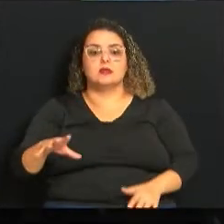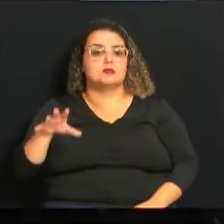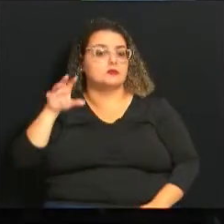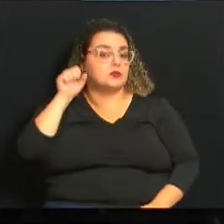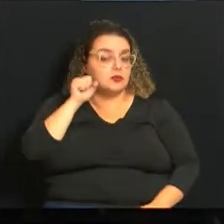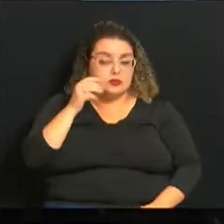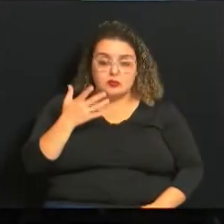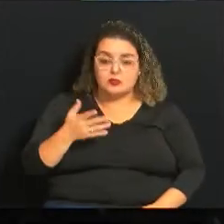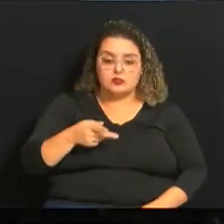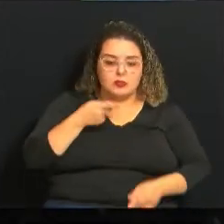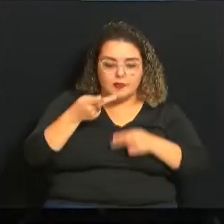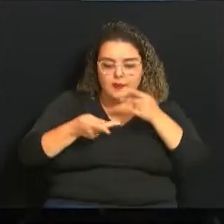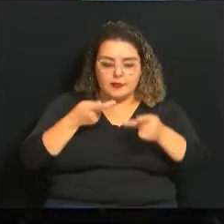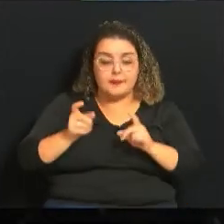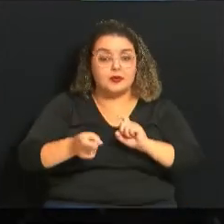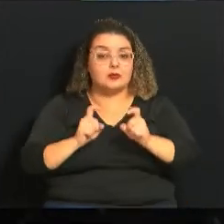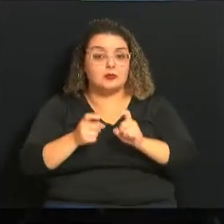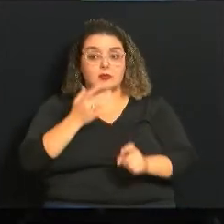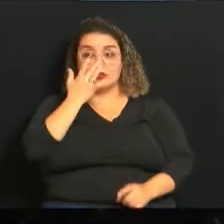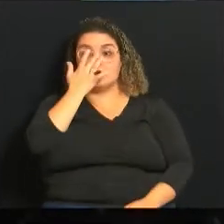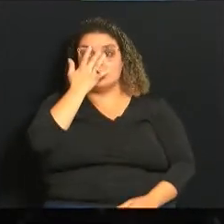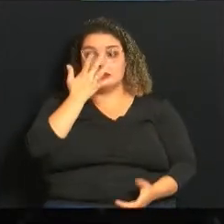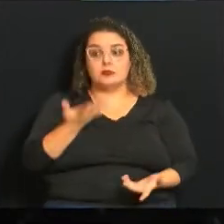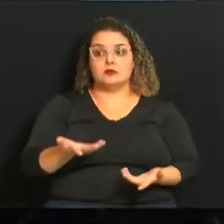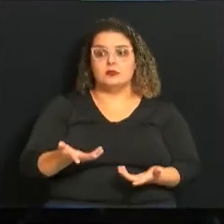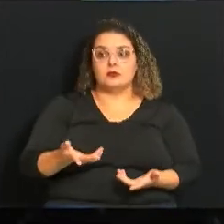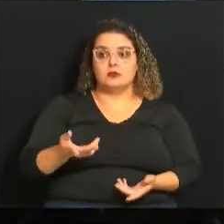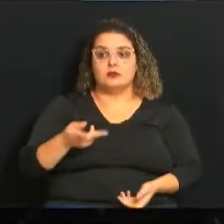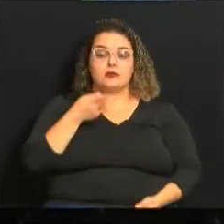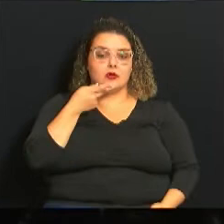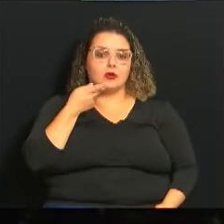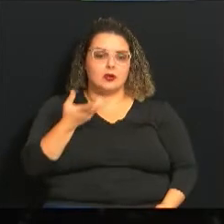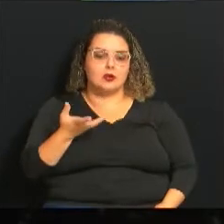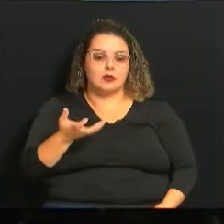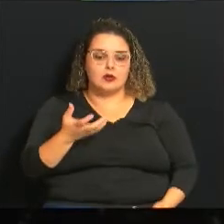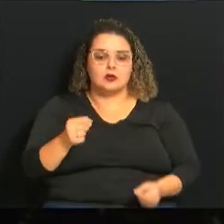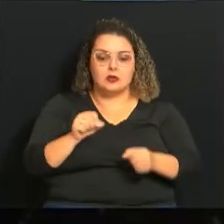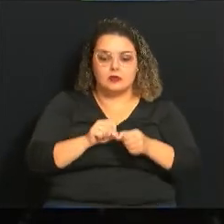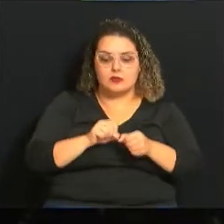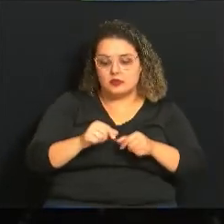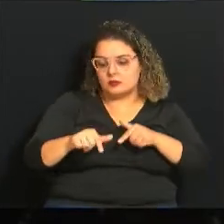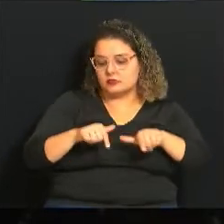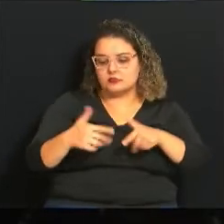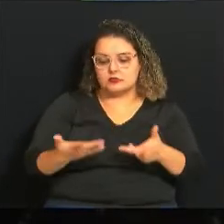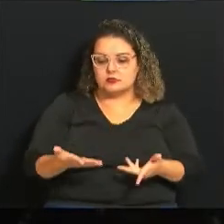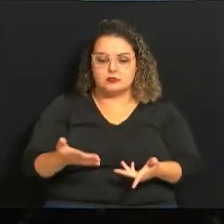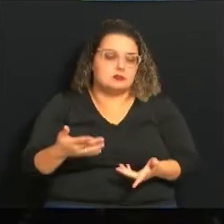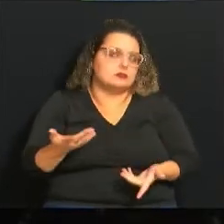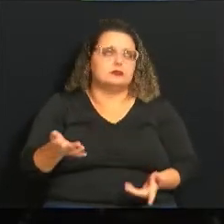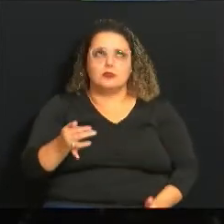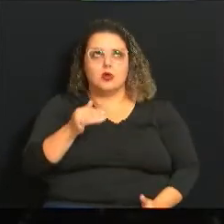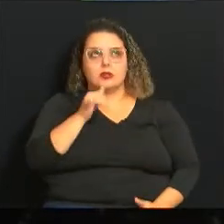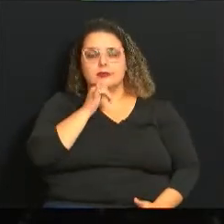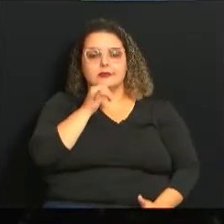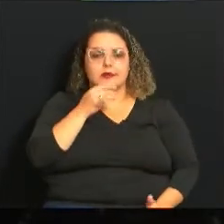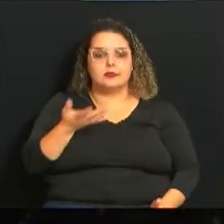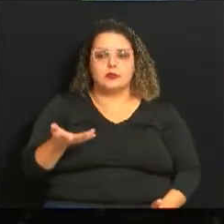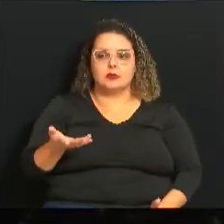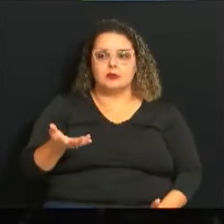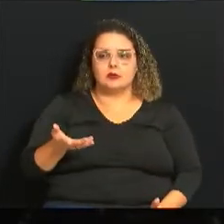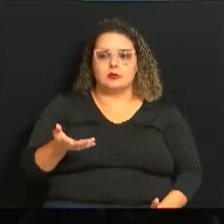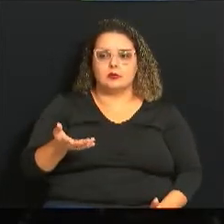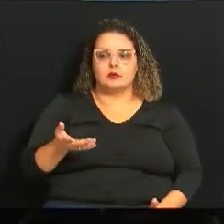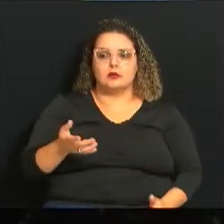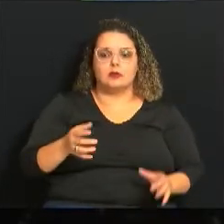uma reunião, faz uma reunião e fala, eu quero fazer um trabalho que, sei lá, tenha essa